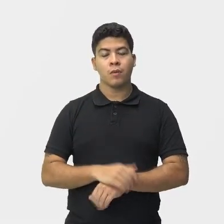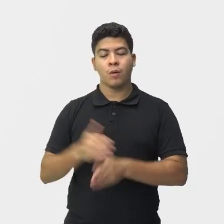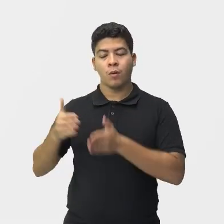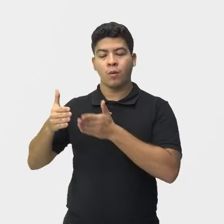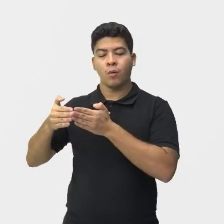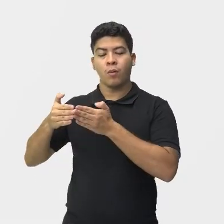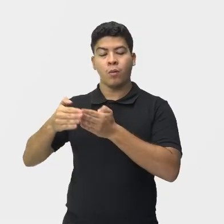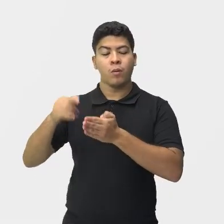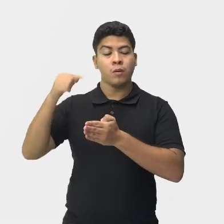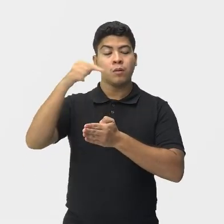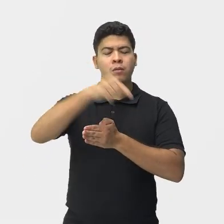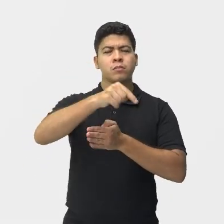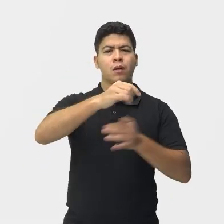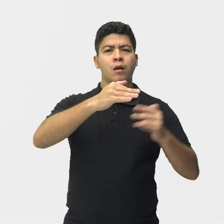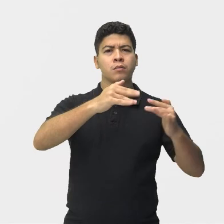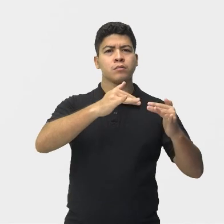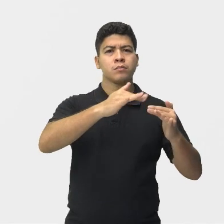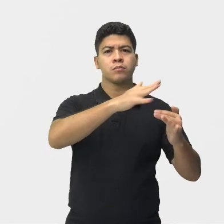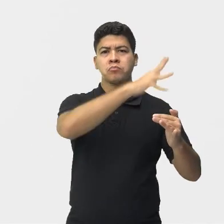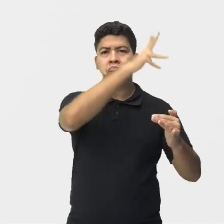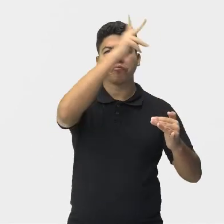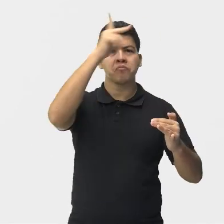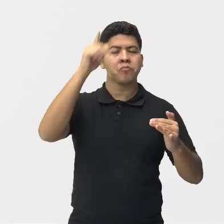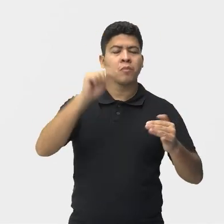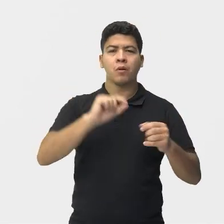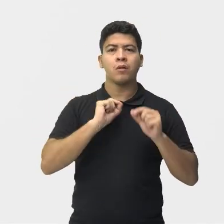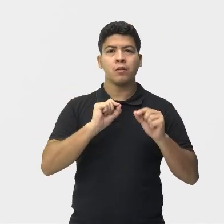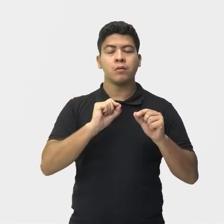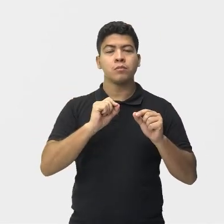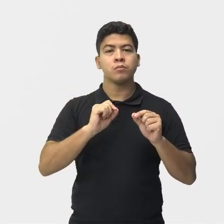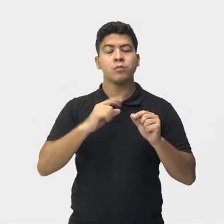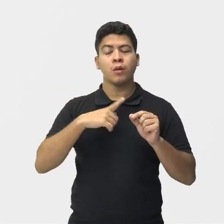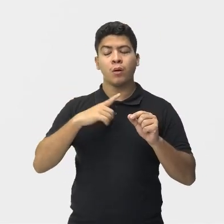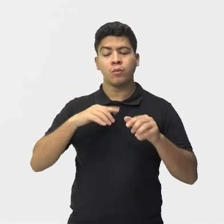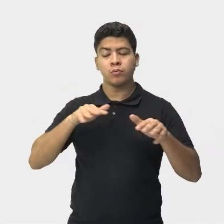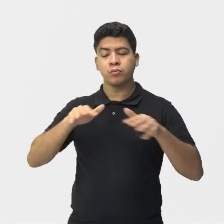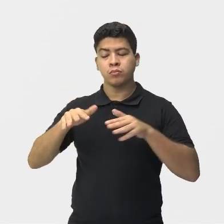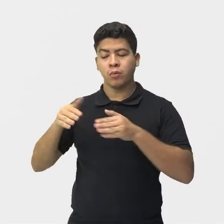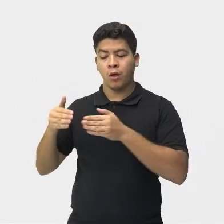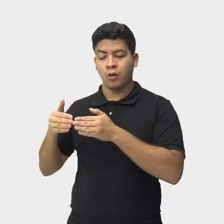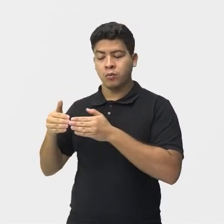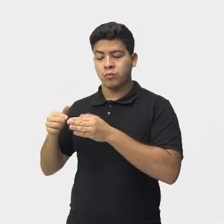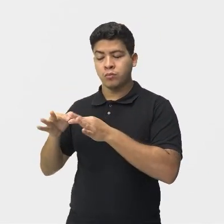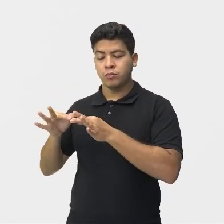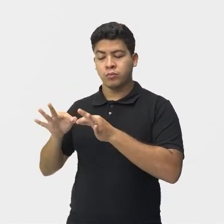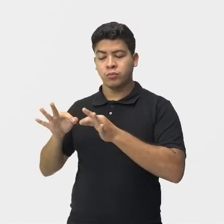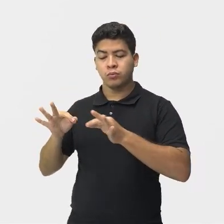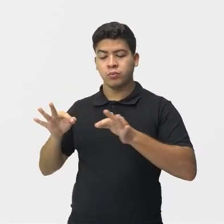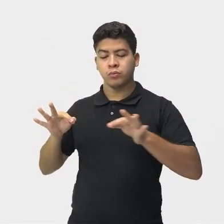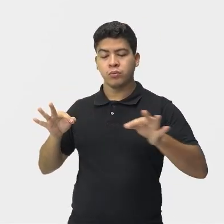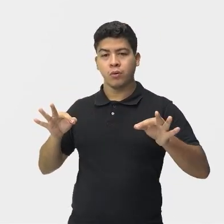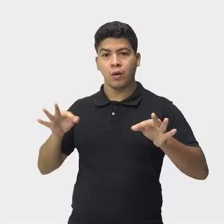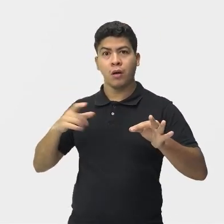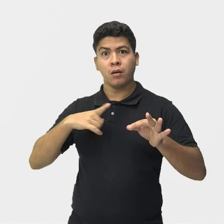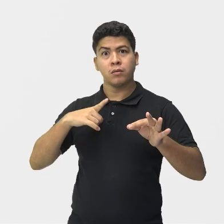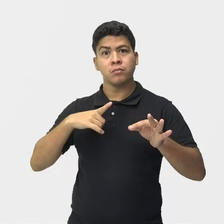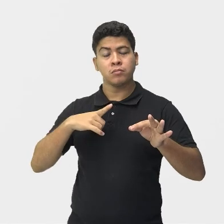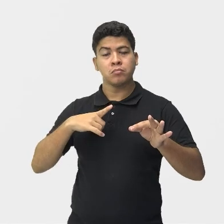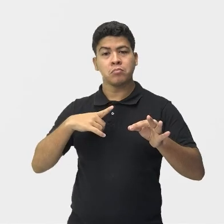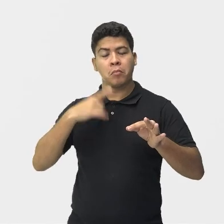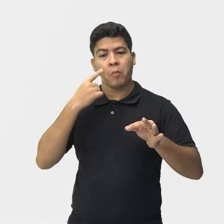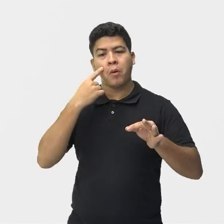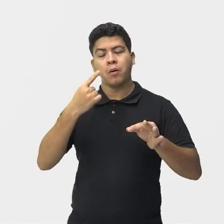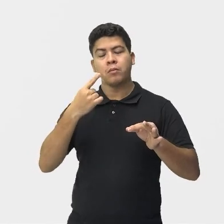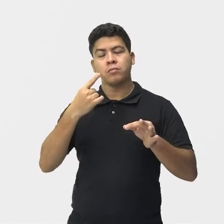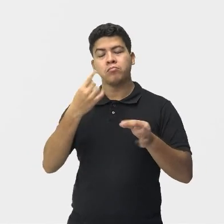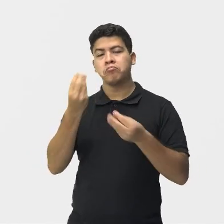uma cidade do estado do Amazonas movimenta-se segundo o gráfico velocidade vezes tempo abaixo. A aceleração